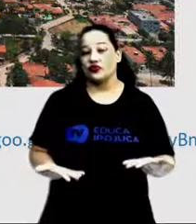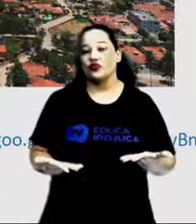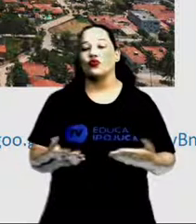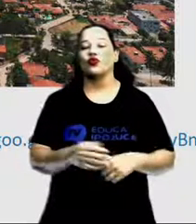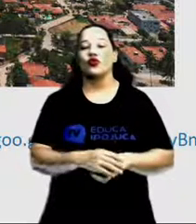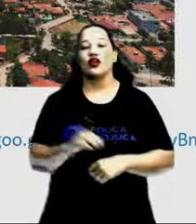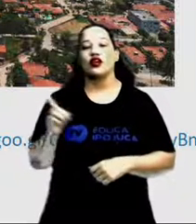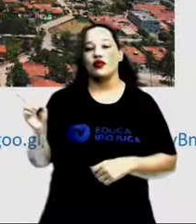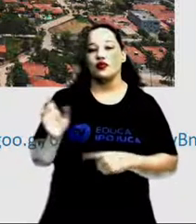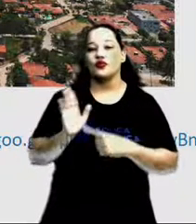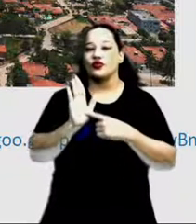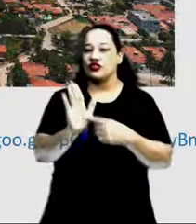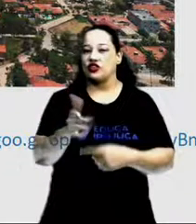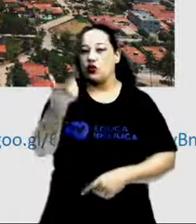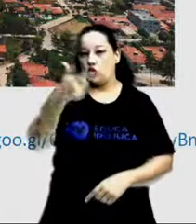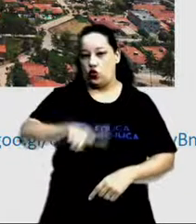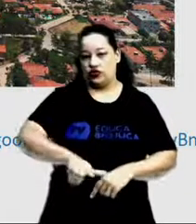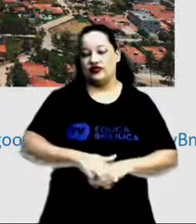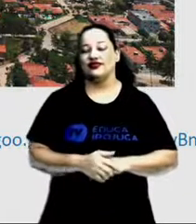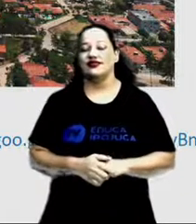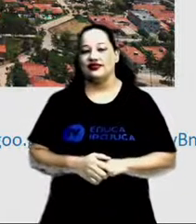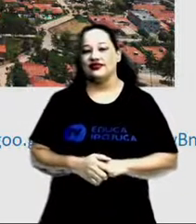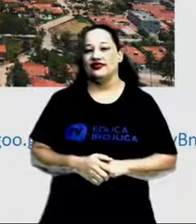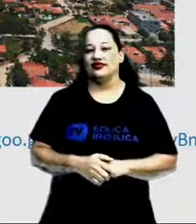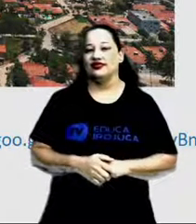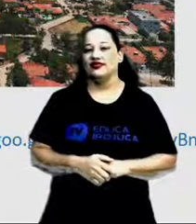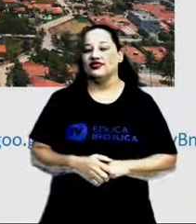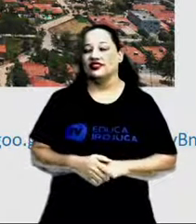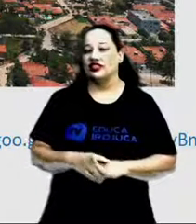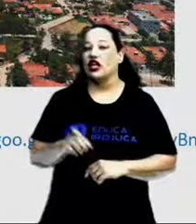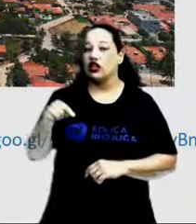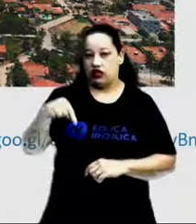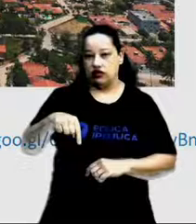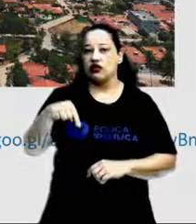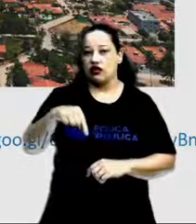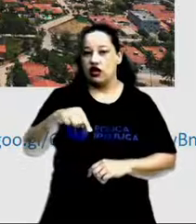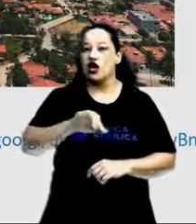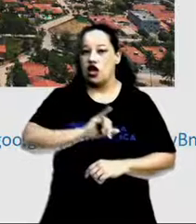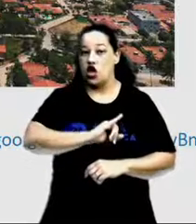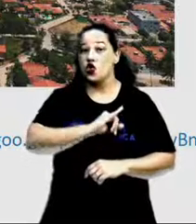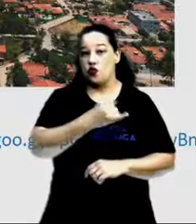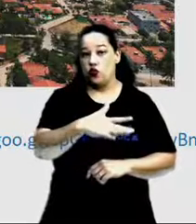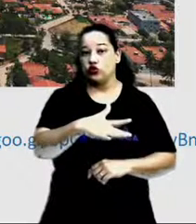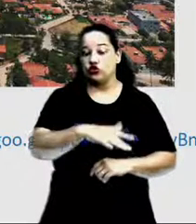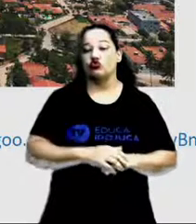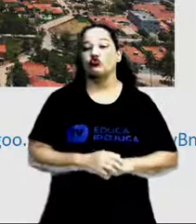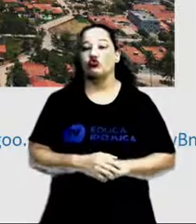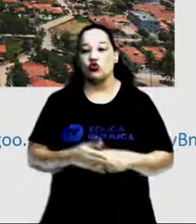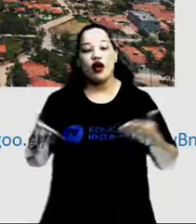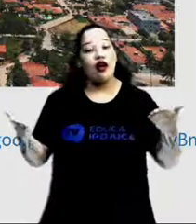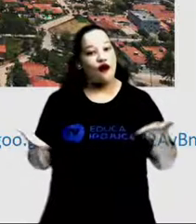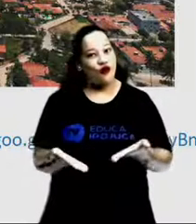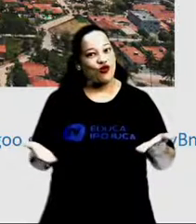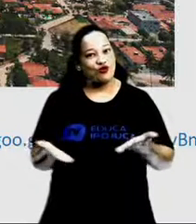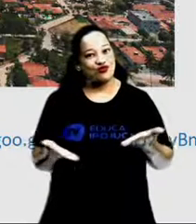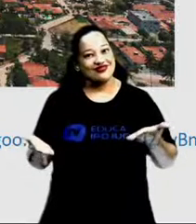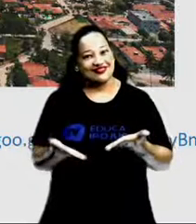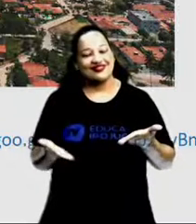Agora, vamos para essa outra foto, também do município de Ipojuca, nos dias